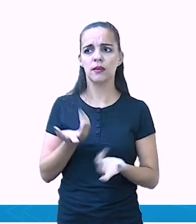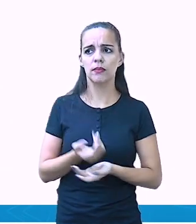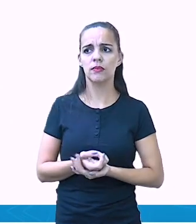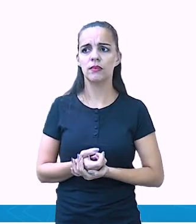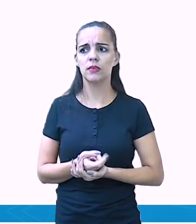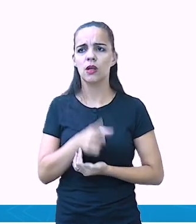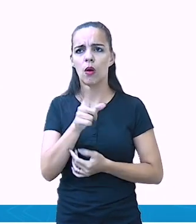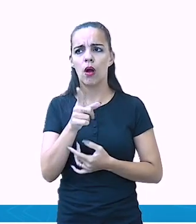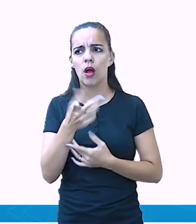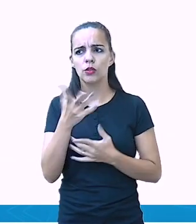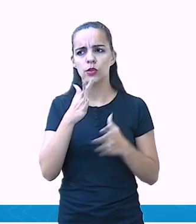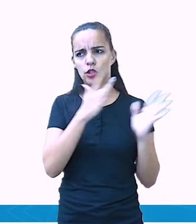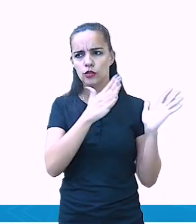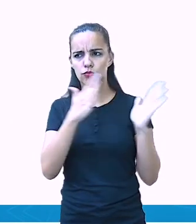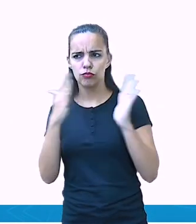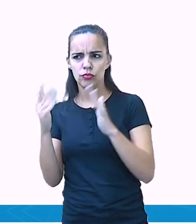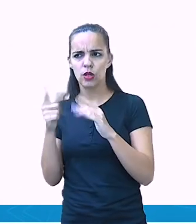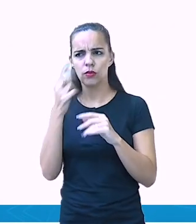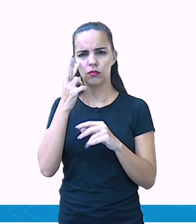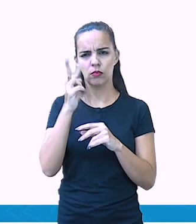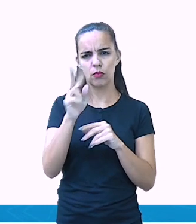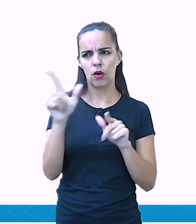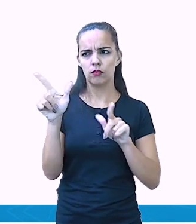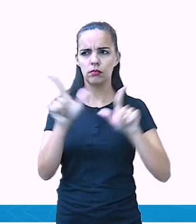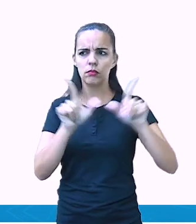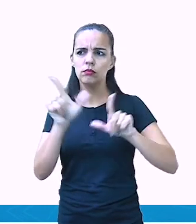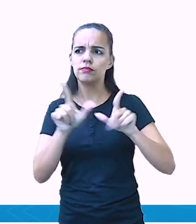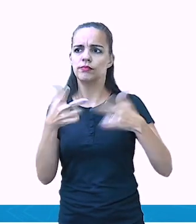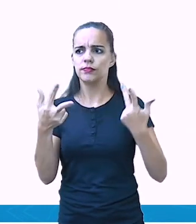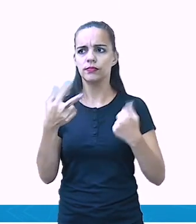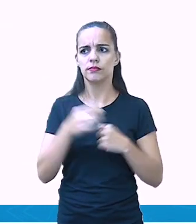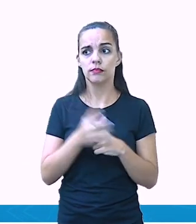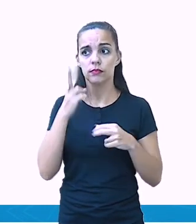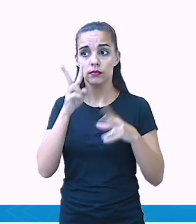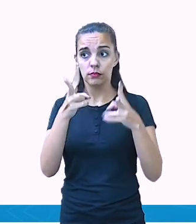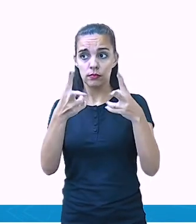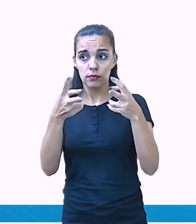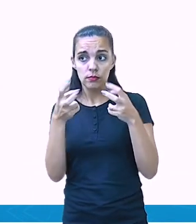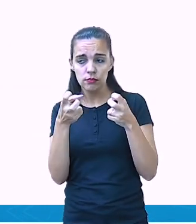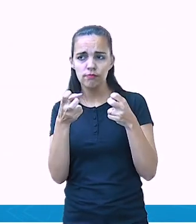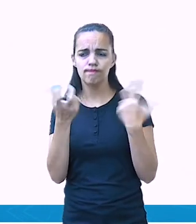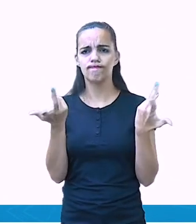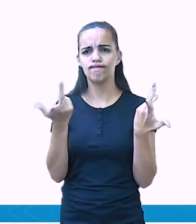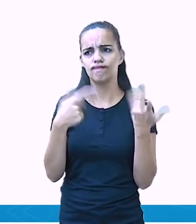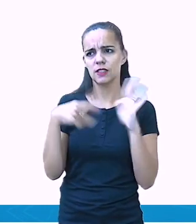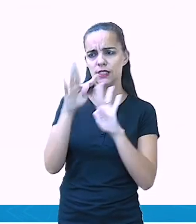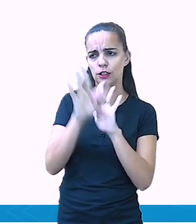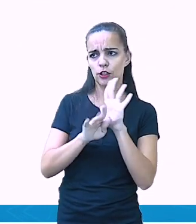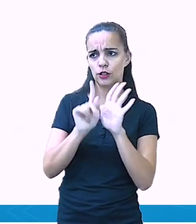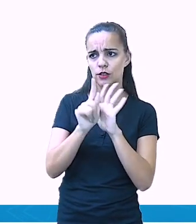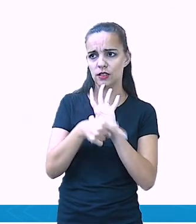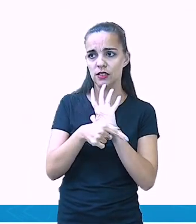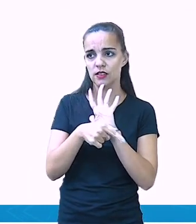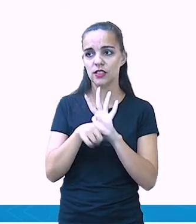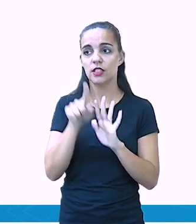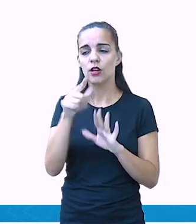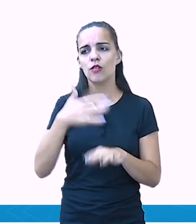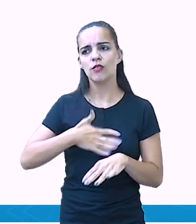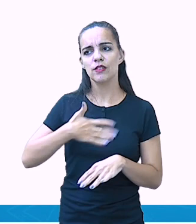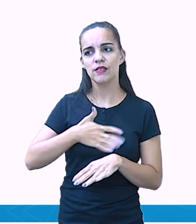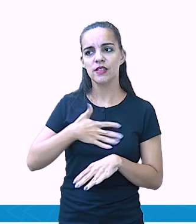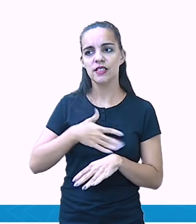a programação da televisão em casa, se você perceber esse gênero textual aparecer, eu gostaria que